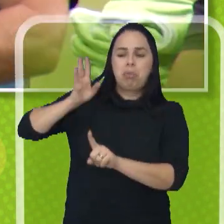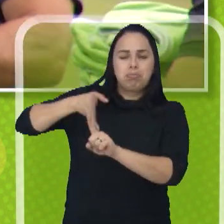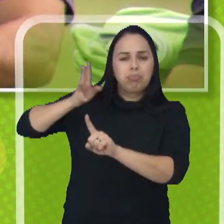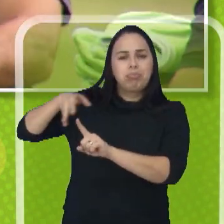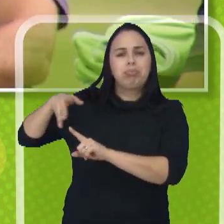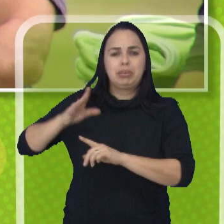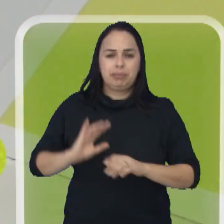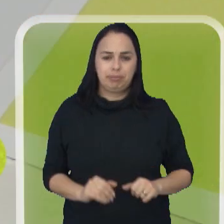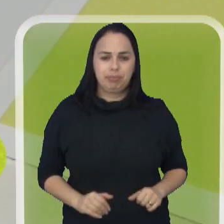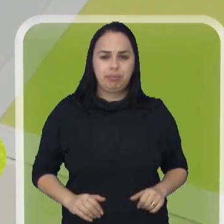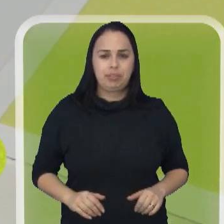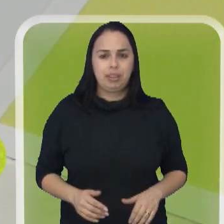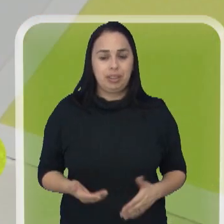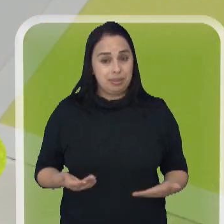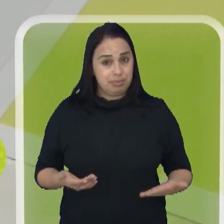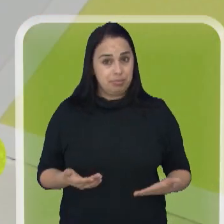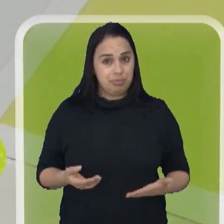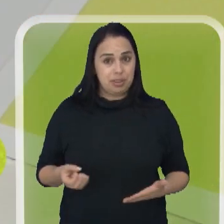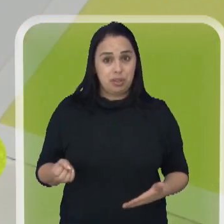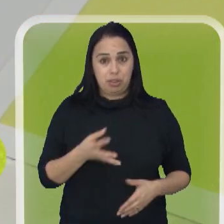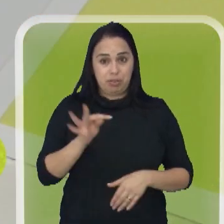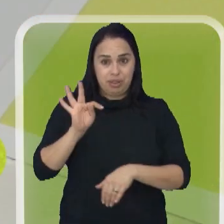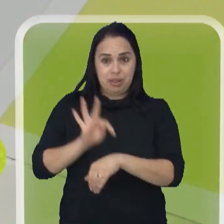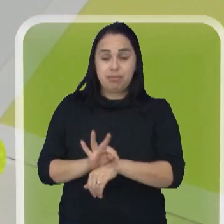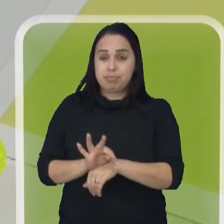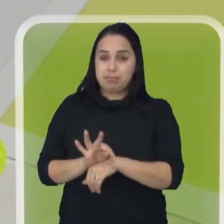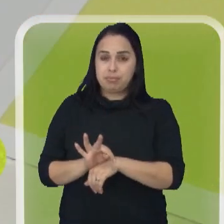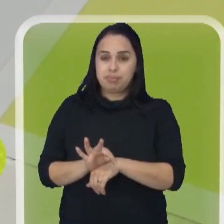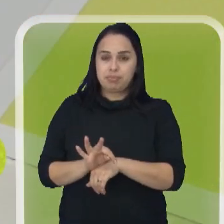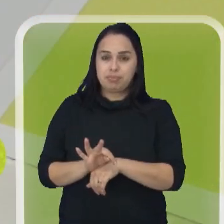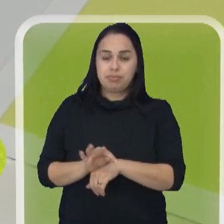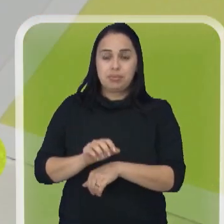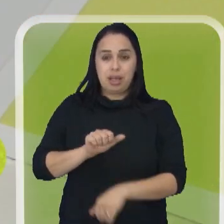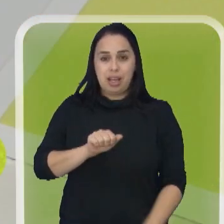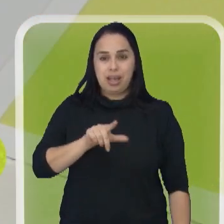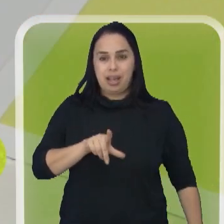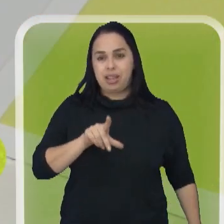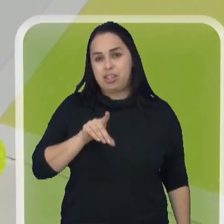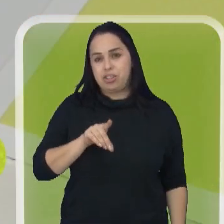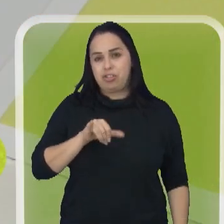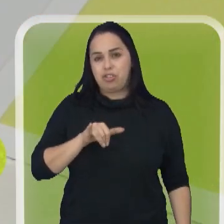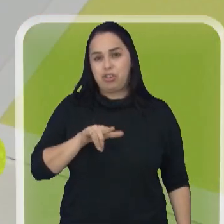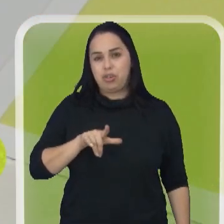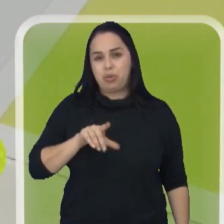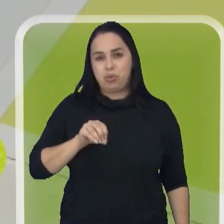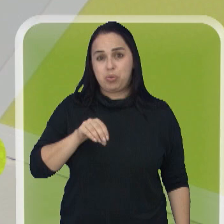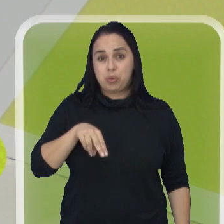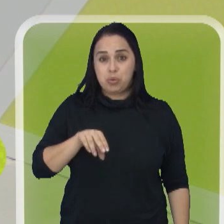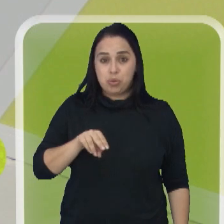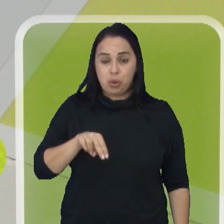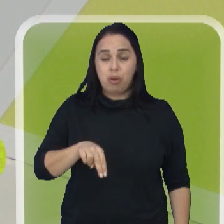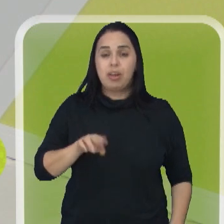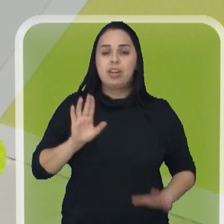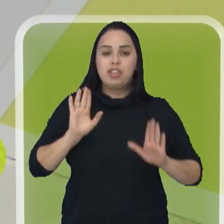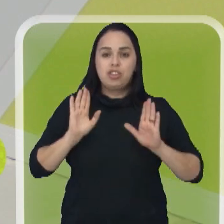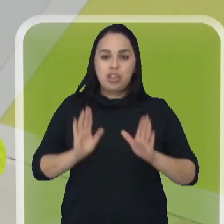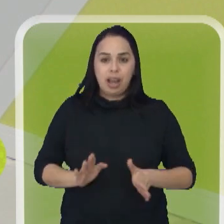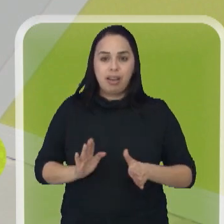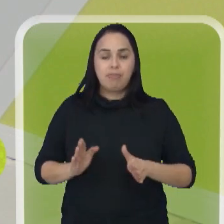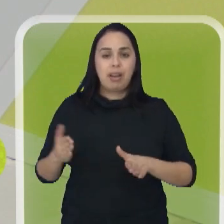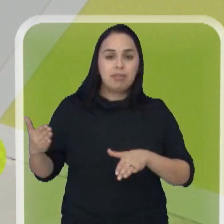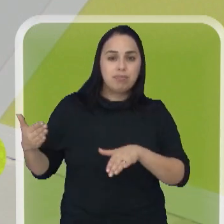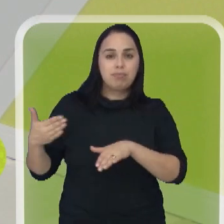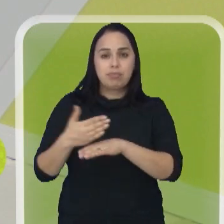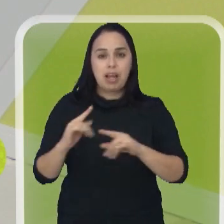reabilitação do São José. Pois é, e o novo técnico do São José Futebol Feminino, o Adilson Galdino dos Santos, mal chegou e já vai para o